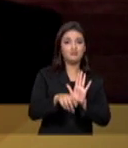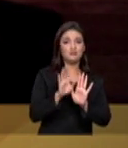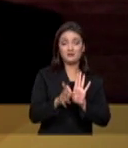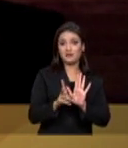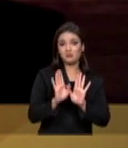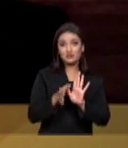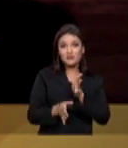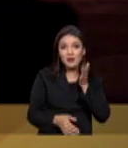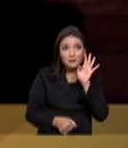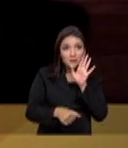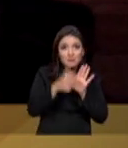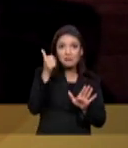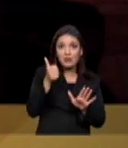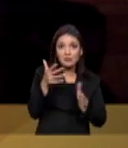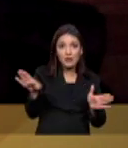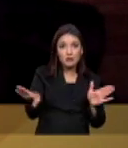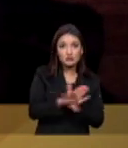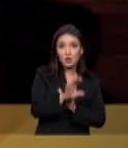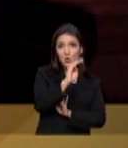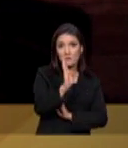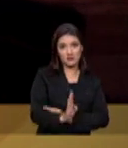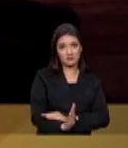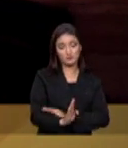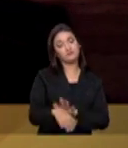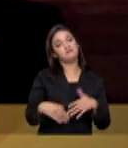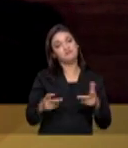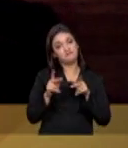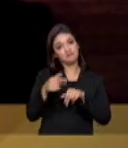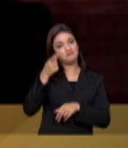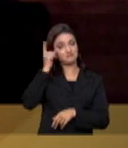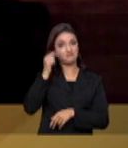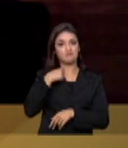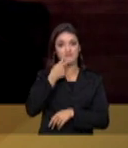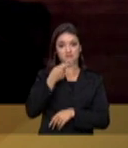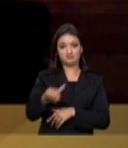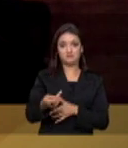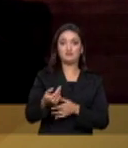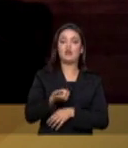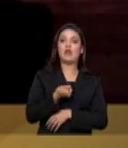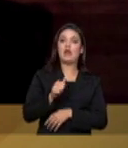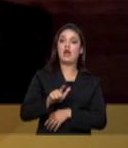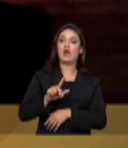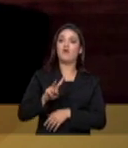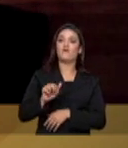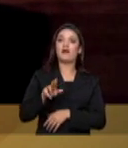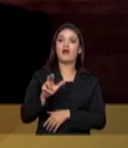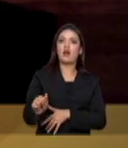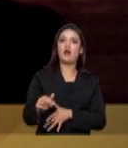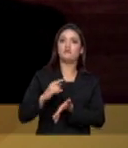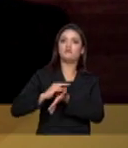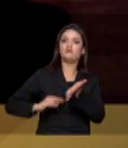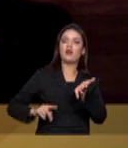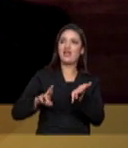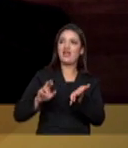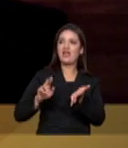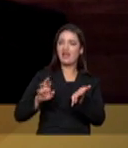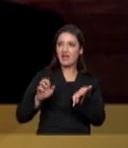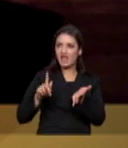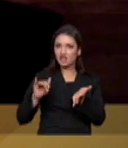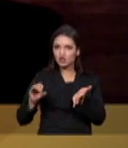daquelas áreas uma olhada mencionei ontem o alvará Régio de 1813